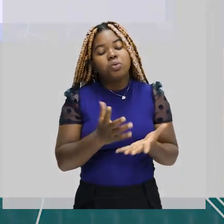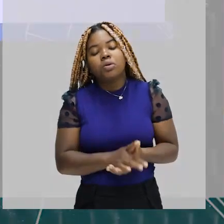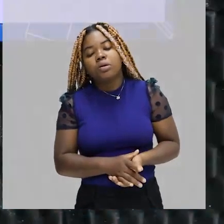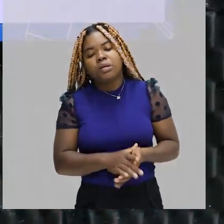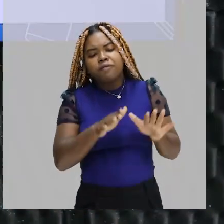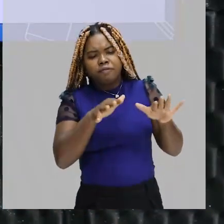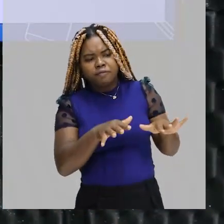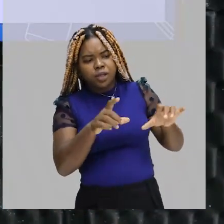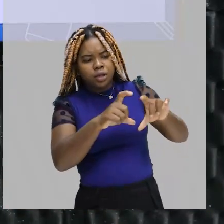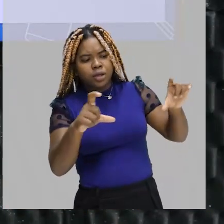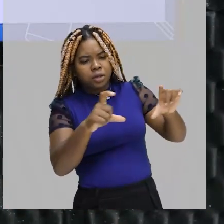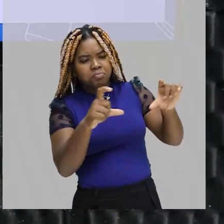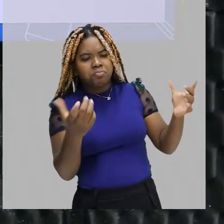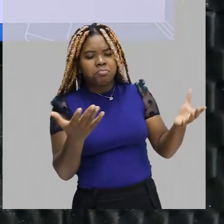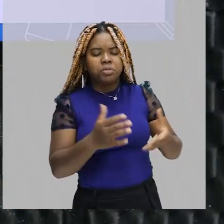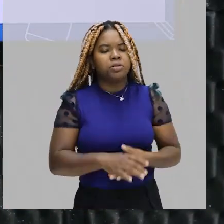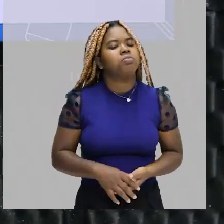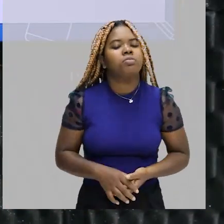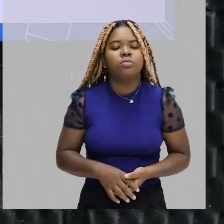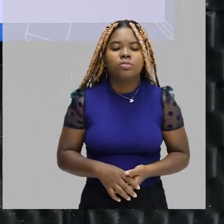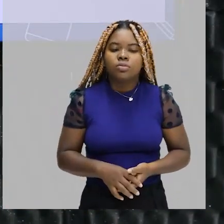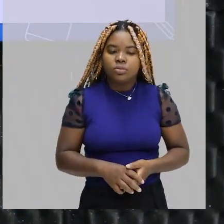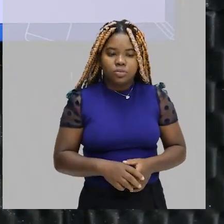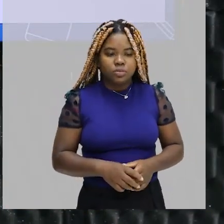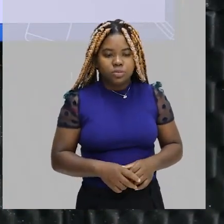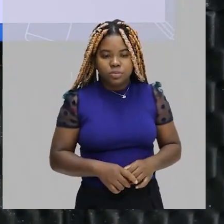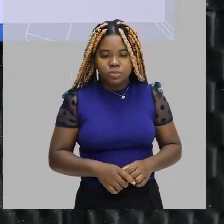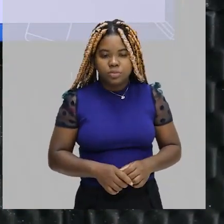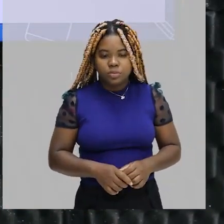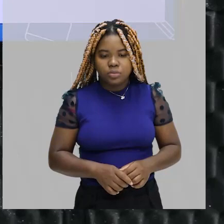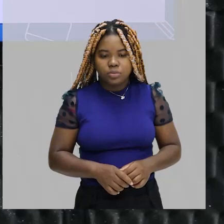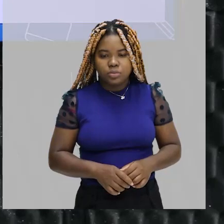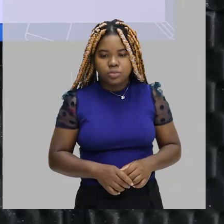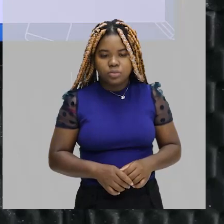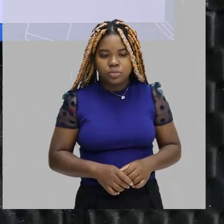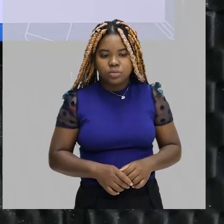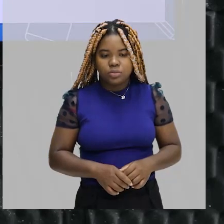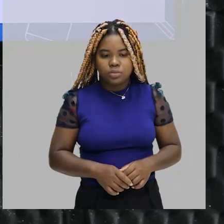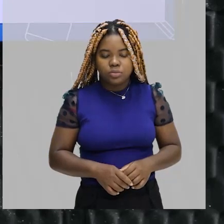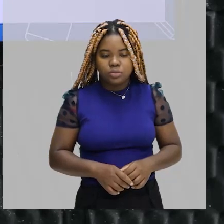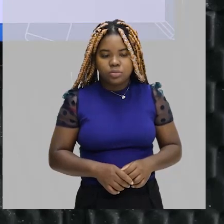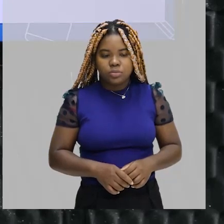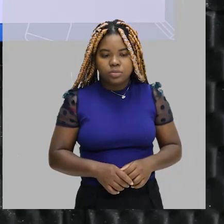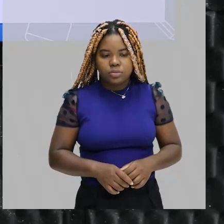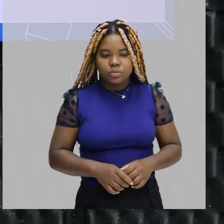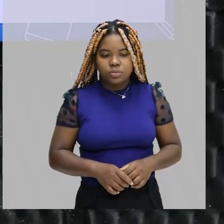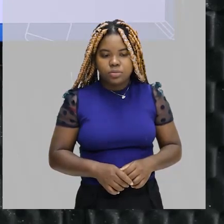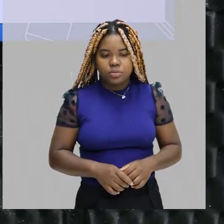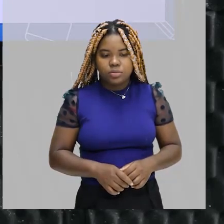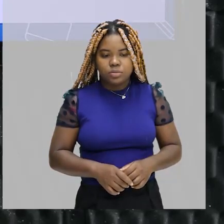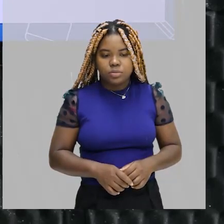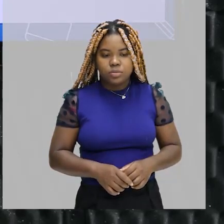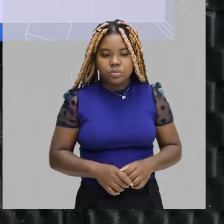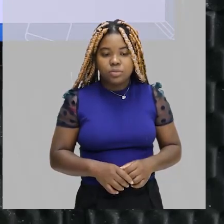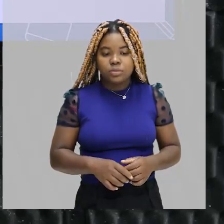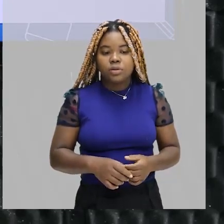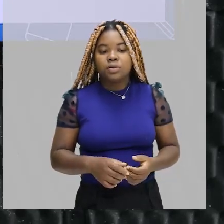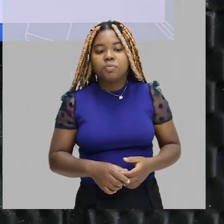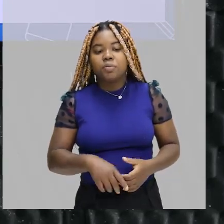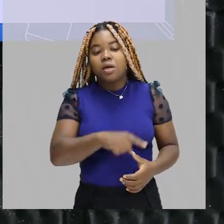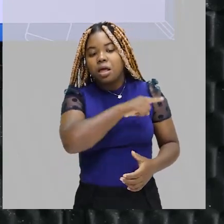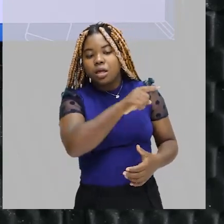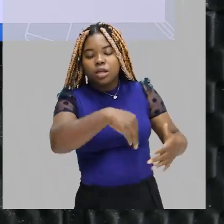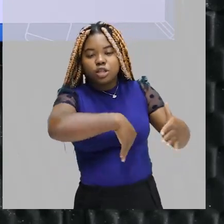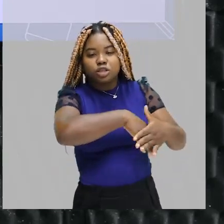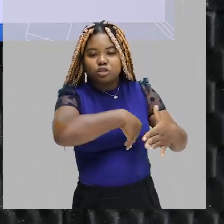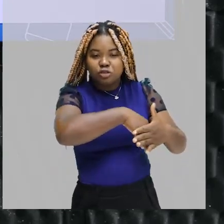permanente, uma condição permanente, uma situação permanente. They play soccer on weekends. Eles jogam futebol no fim